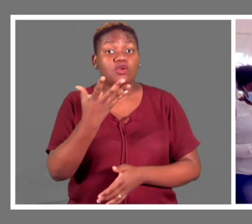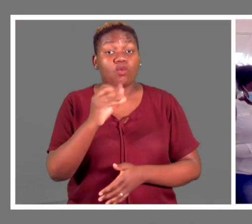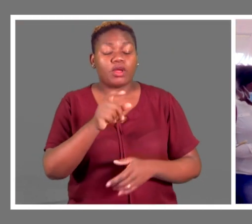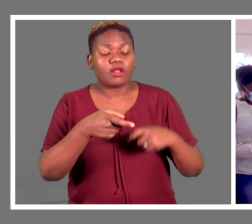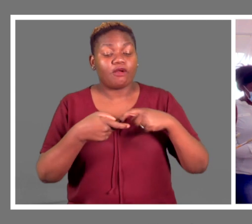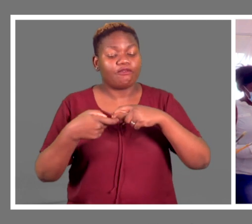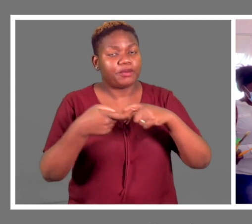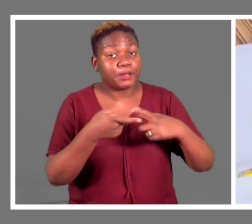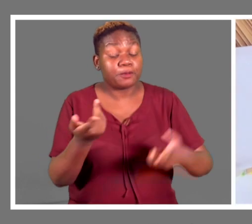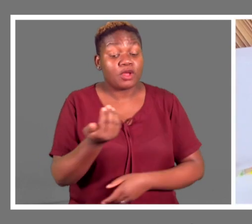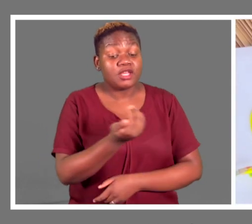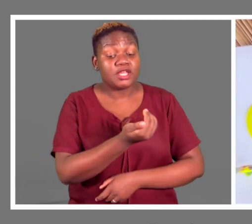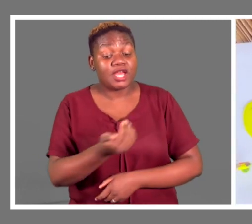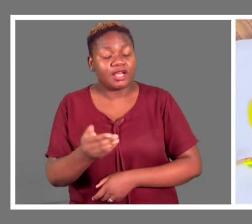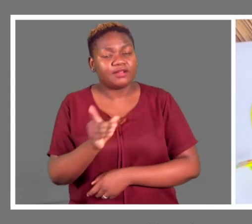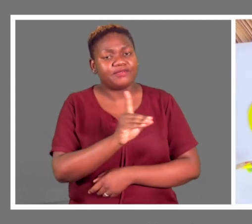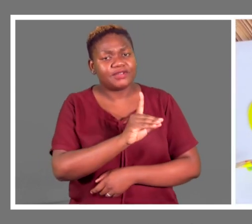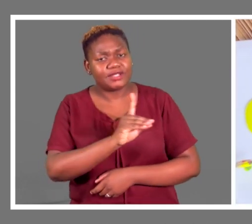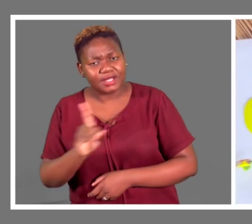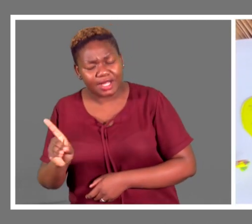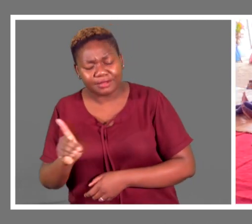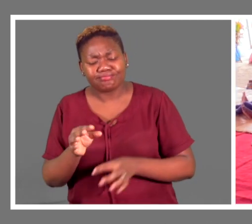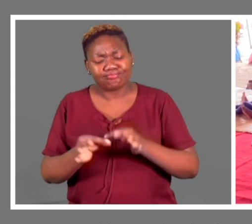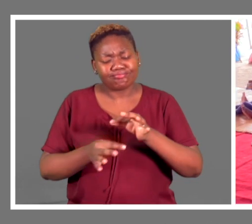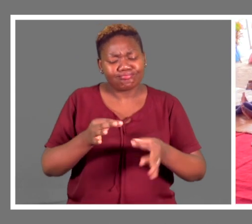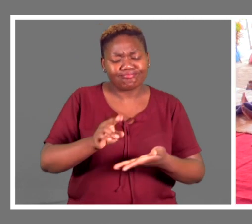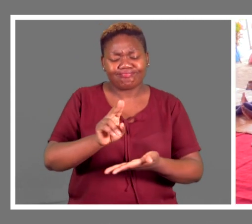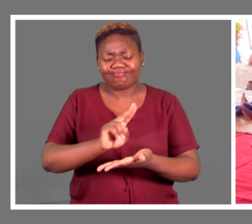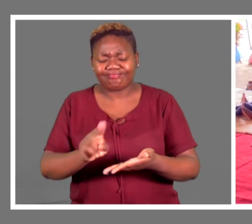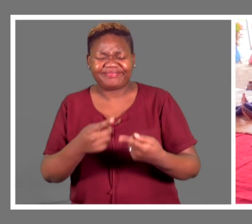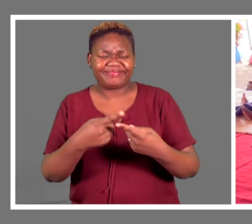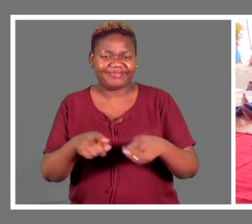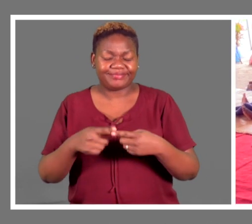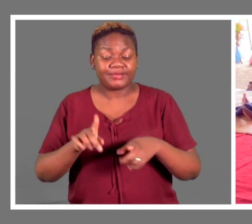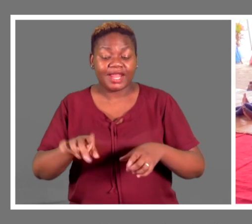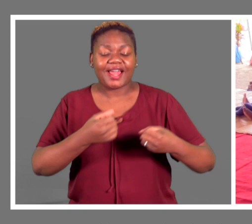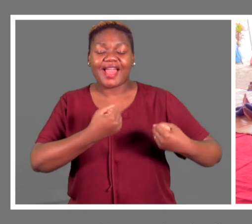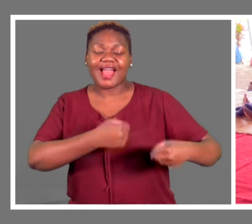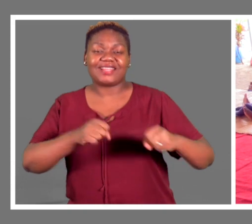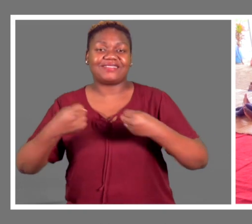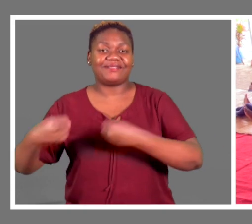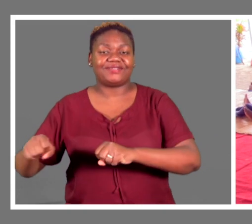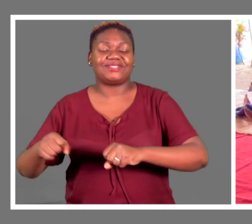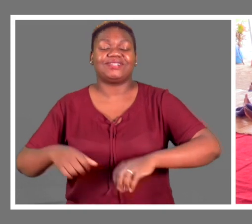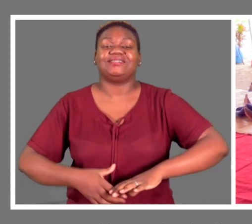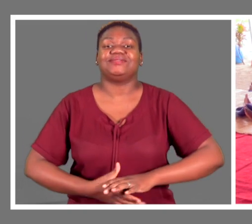visa prestar apoio a crianças com deficiência. Numa primeira fase, serão beneficiadas 50 famílias.